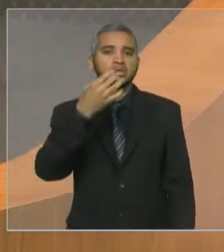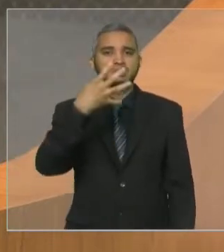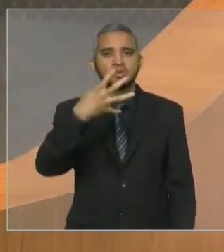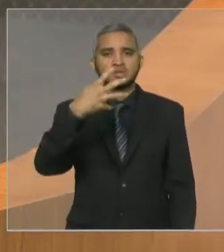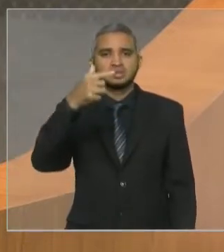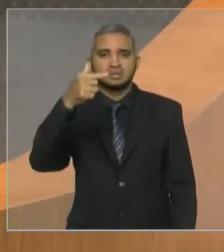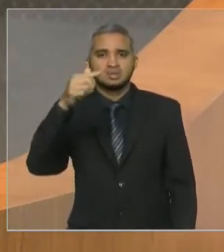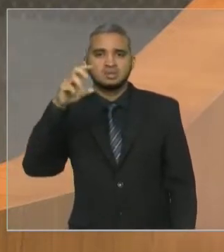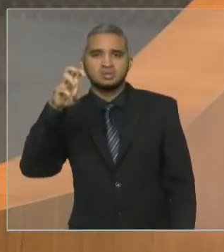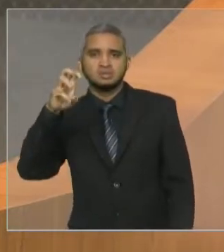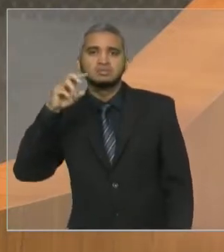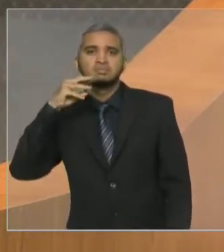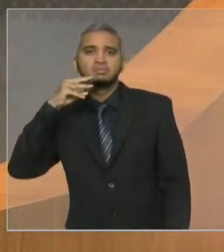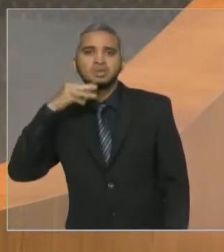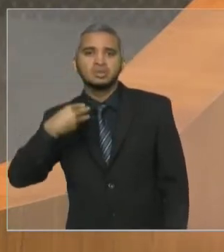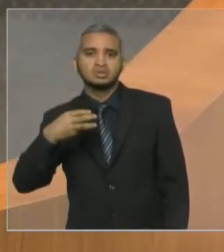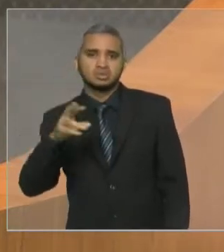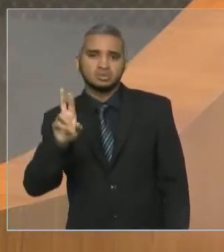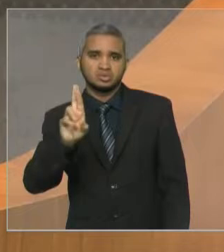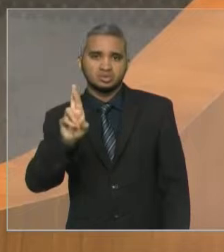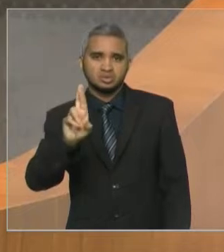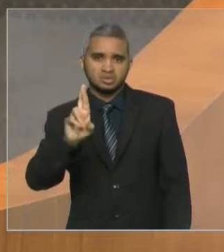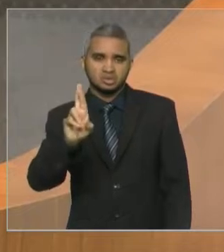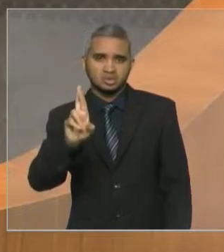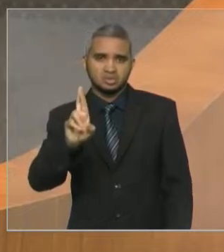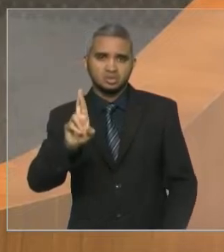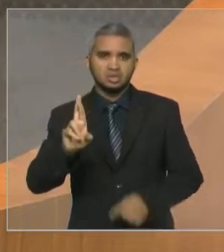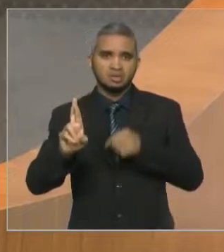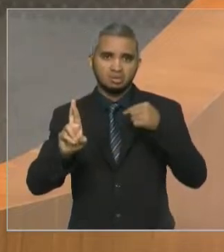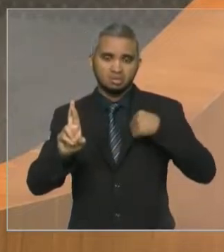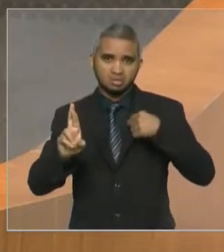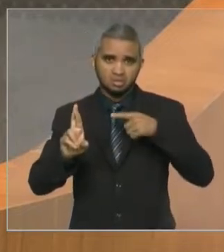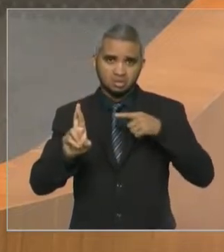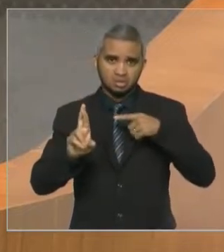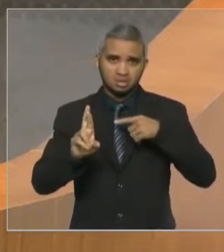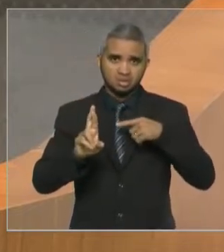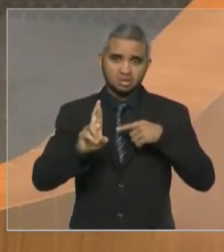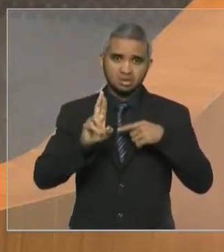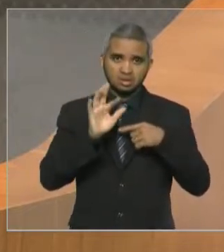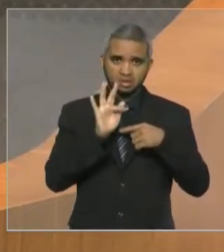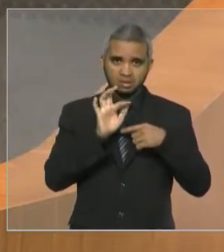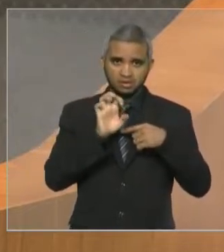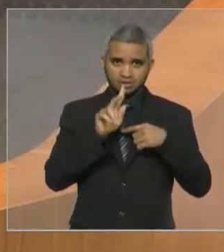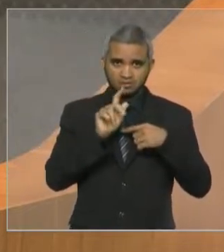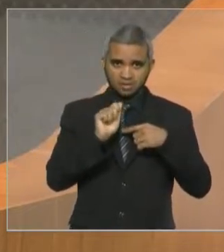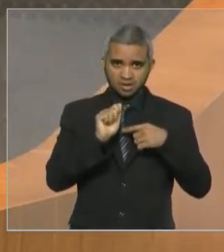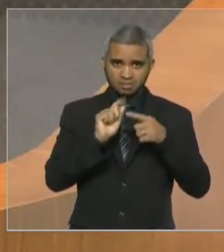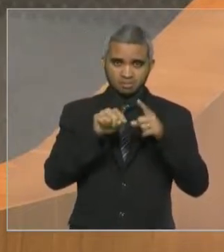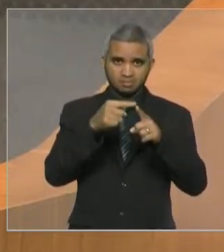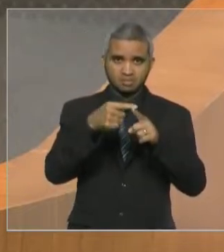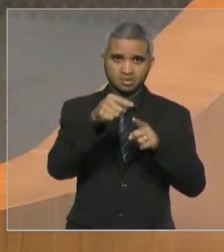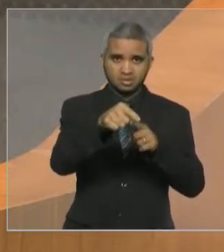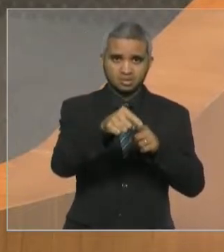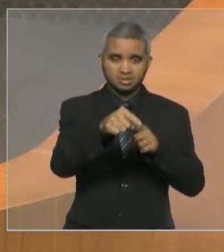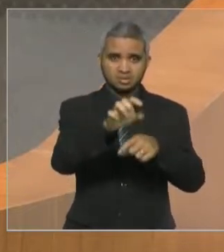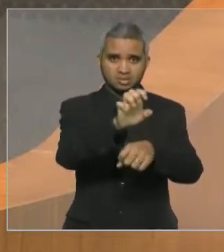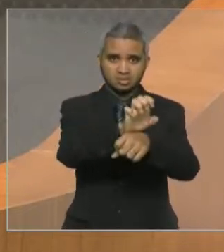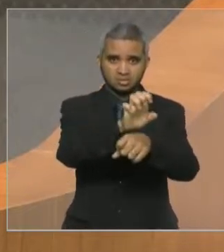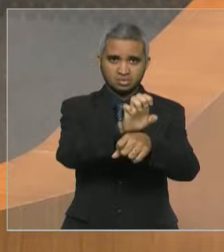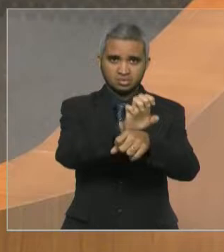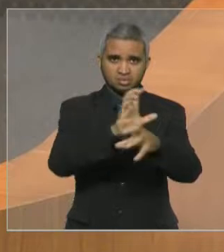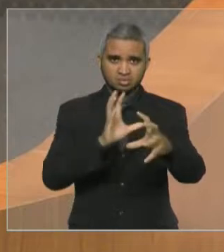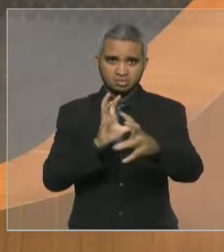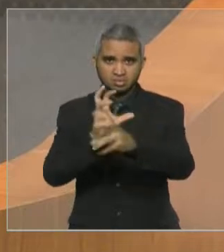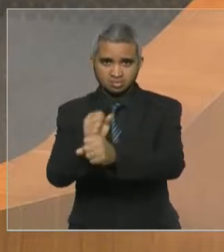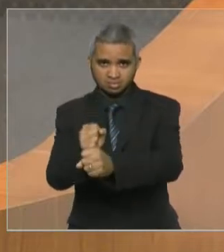de reais arrecadação, tanto do patrão quanto do servidor. Só que a